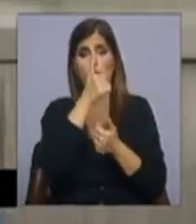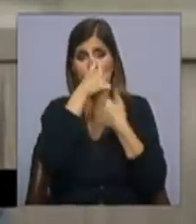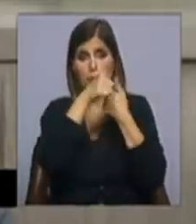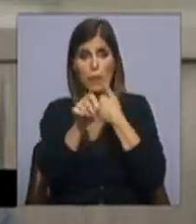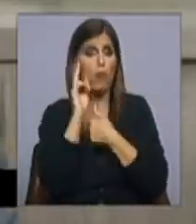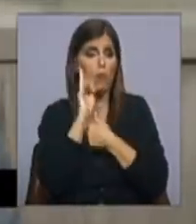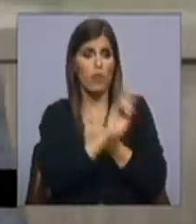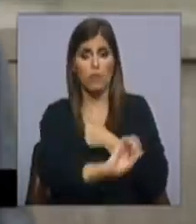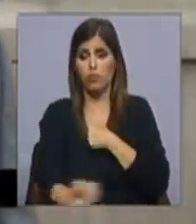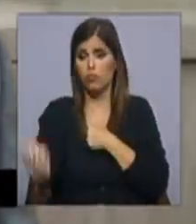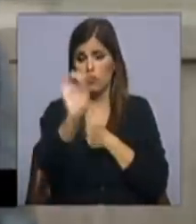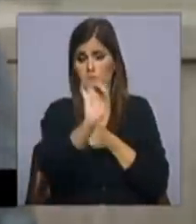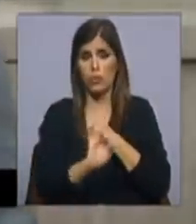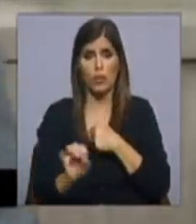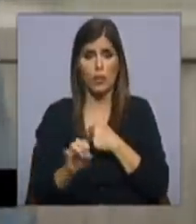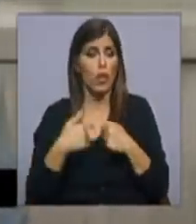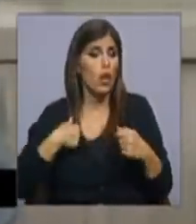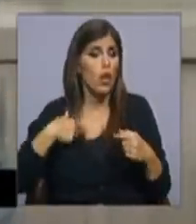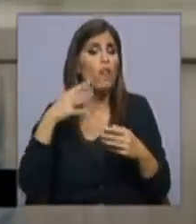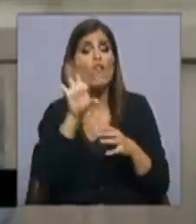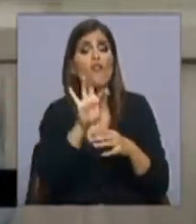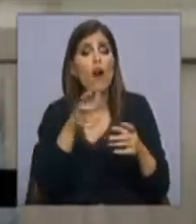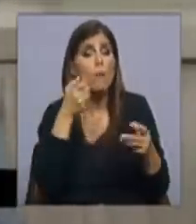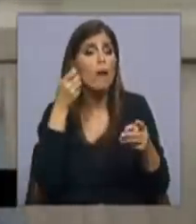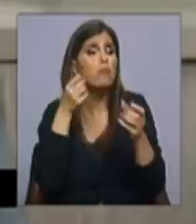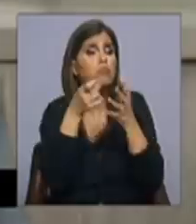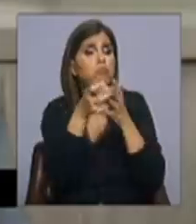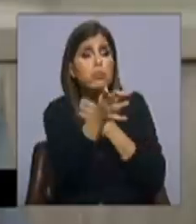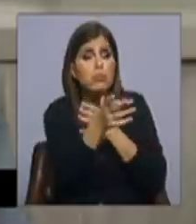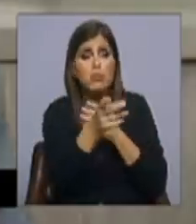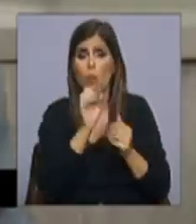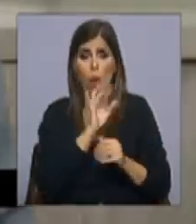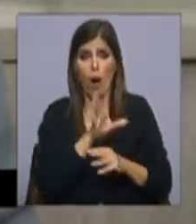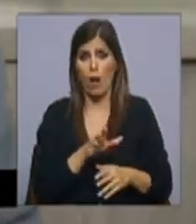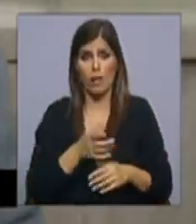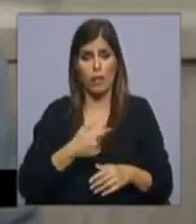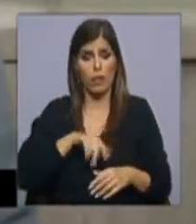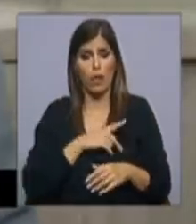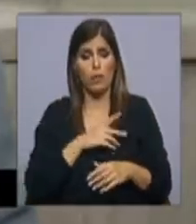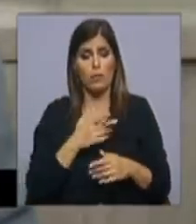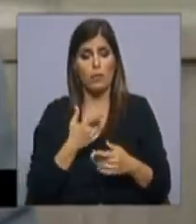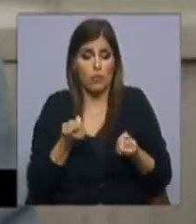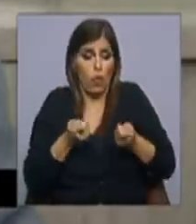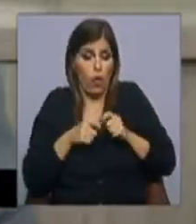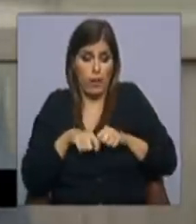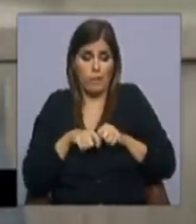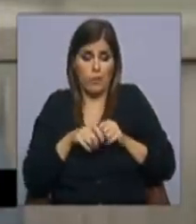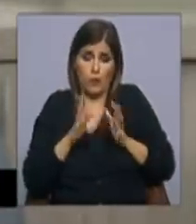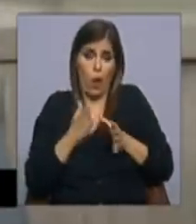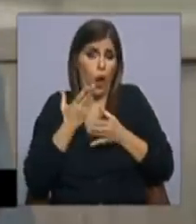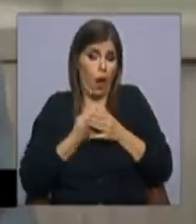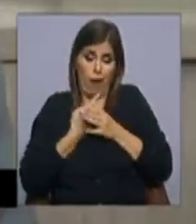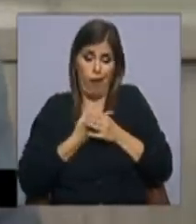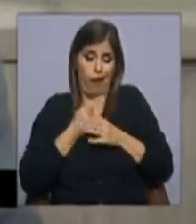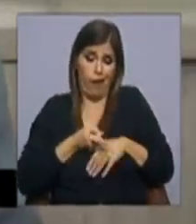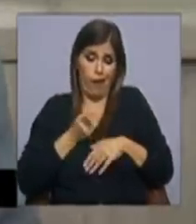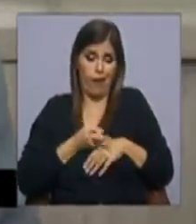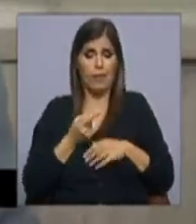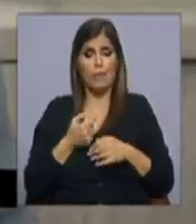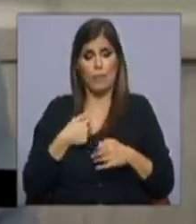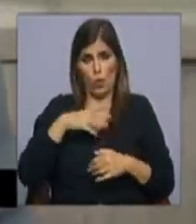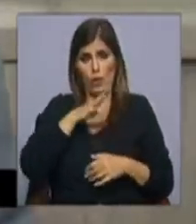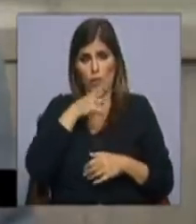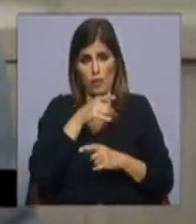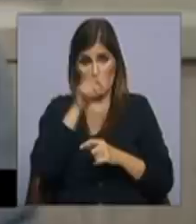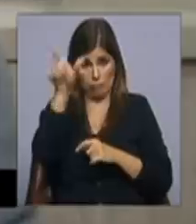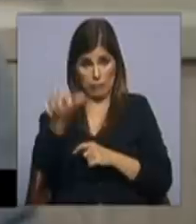ainda não tem arma para combatê-lo, a não ser que nós nos escondamos dele. Então, eu quero dizer para você